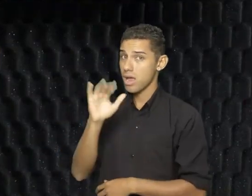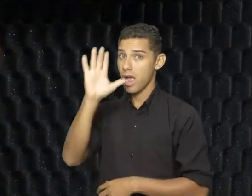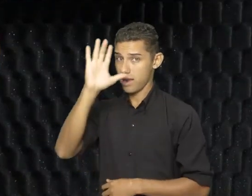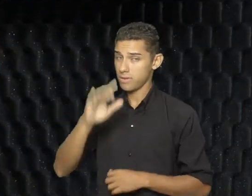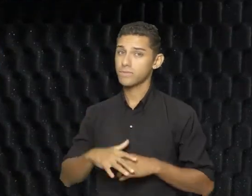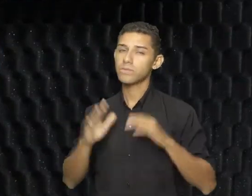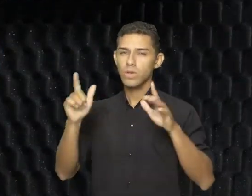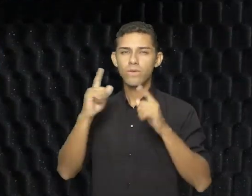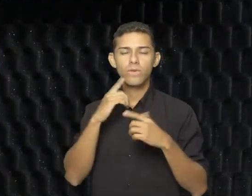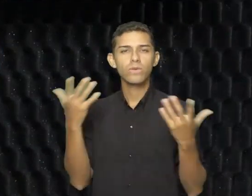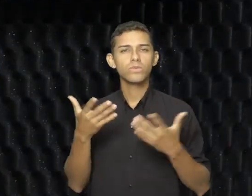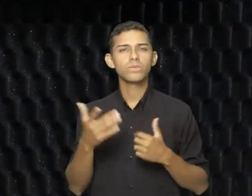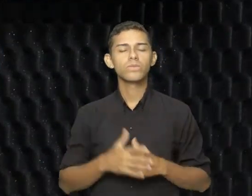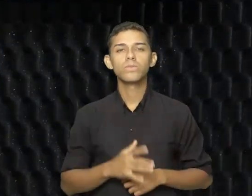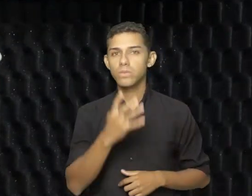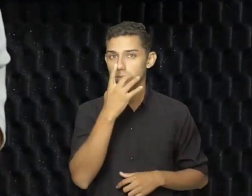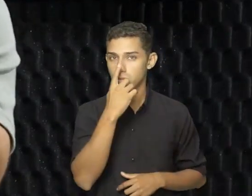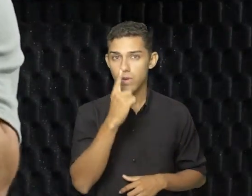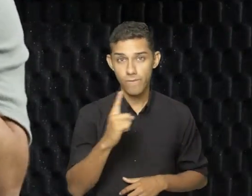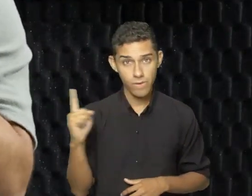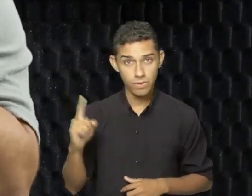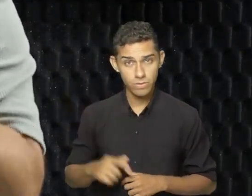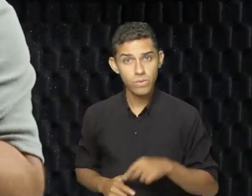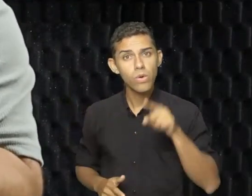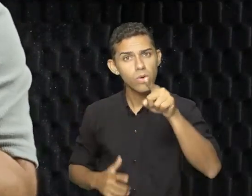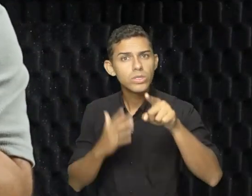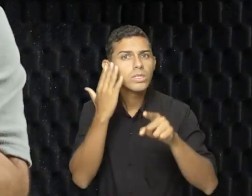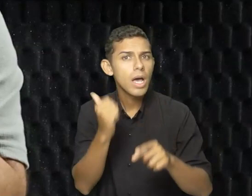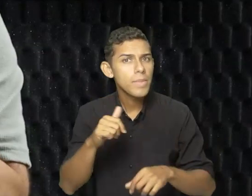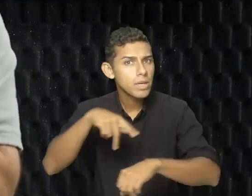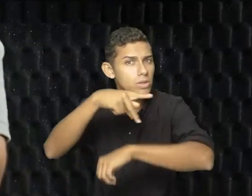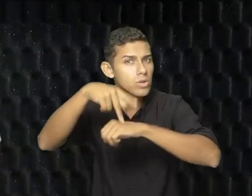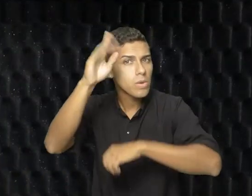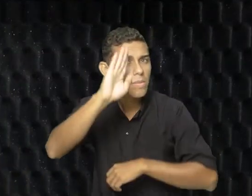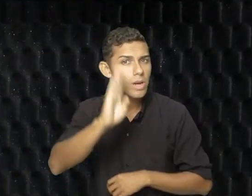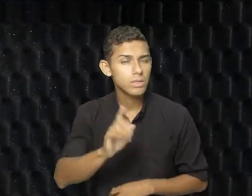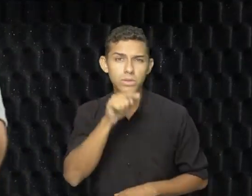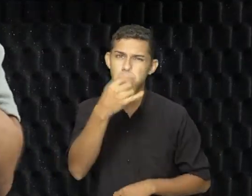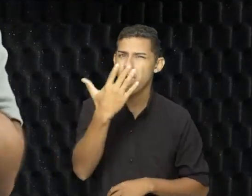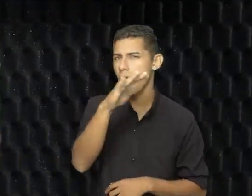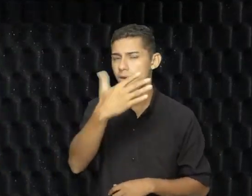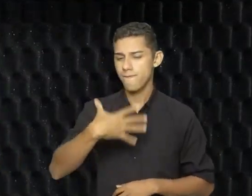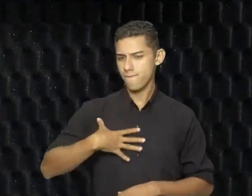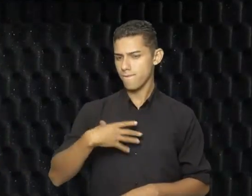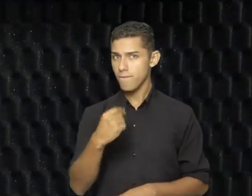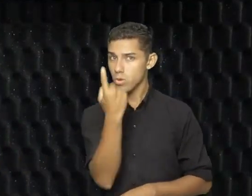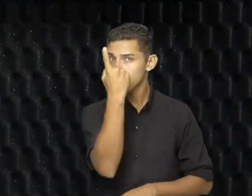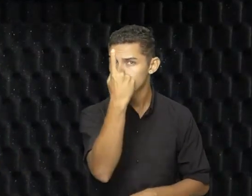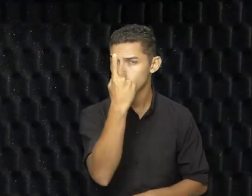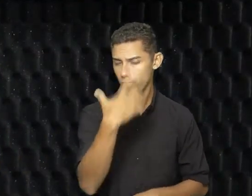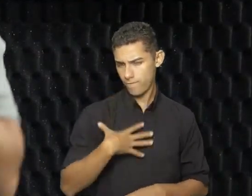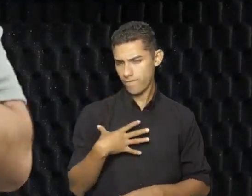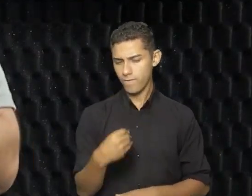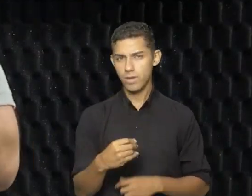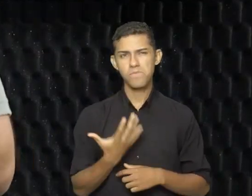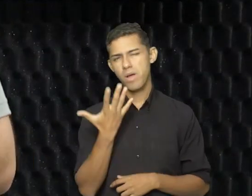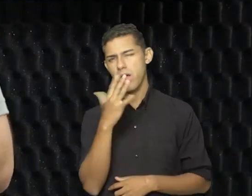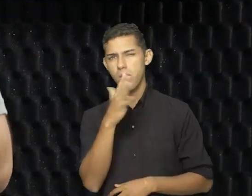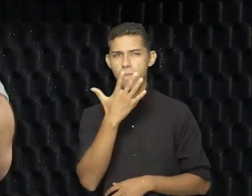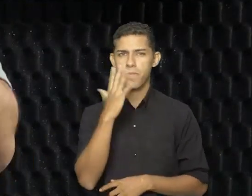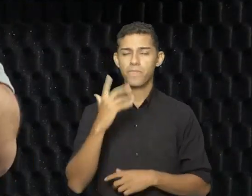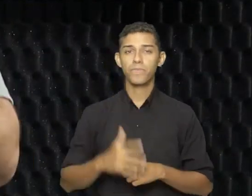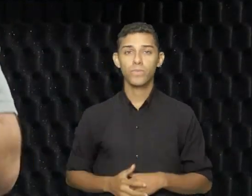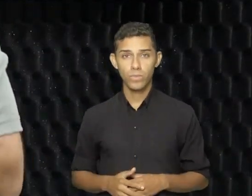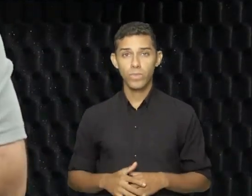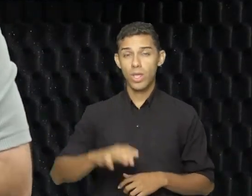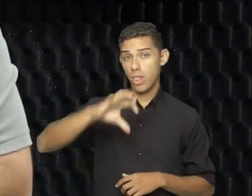aí eu vou chegar pertinho aí, ó. Olha para mim. Você sabia que no Brasil, o custo médio de um filho, é de